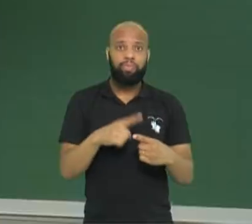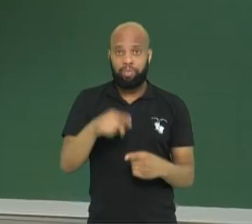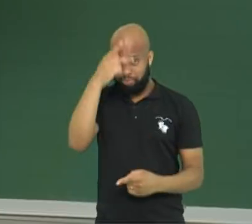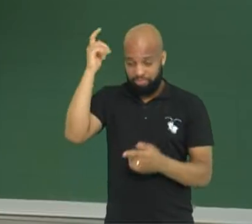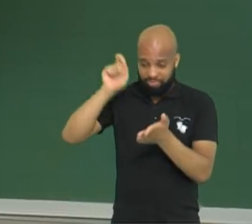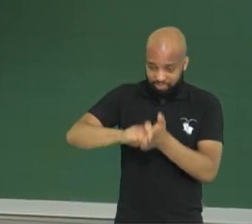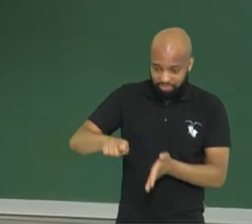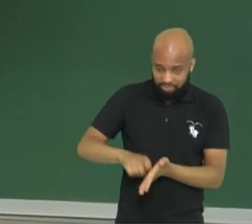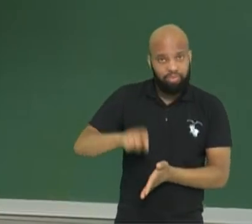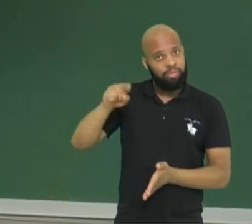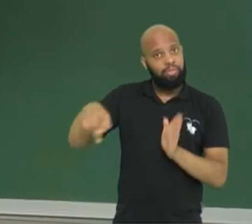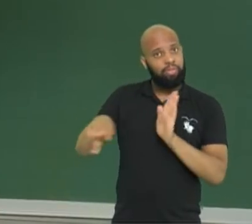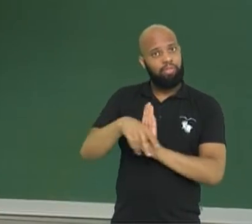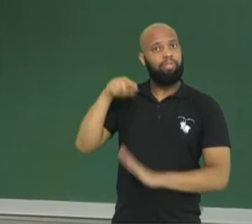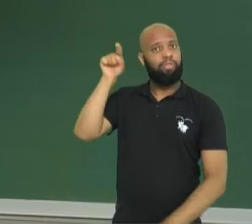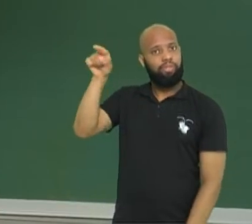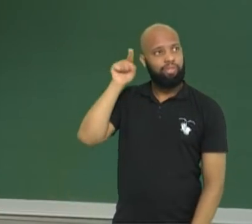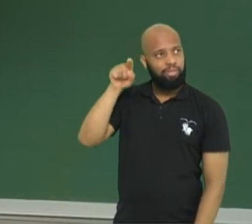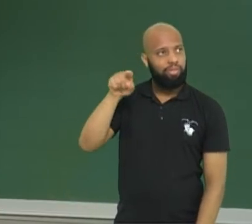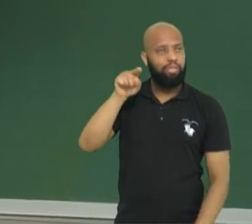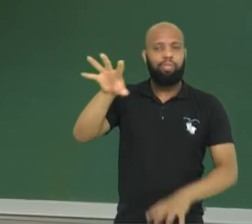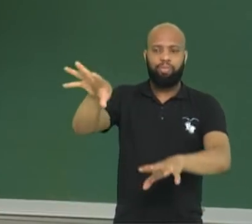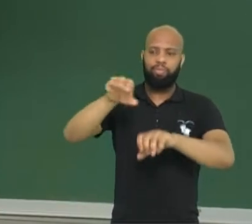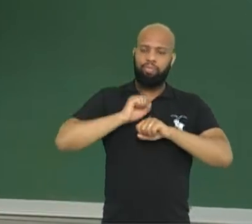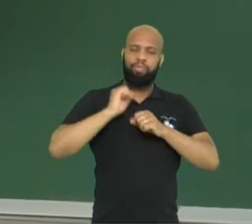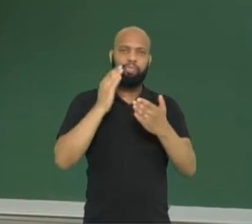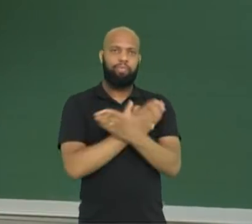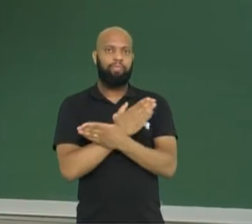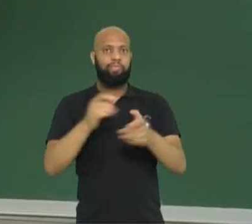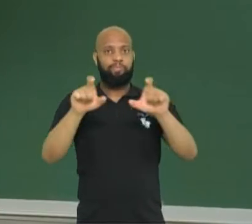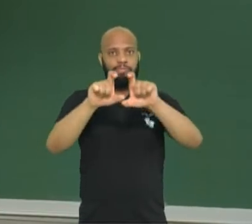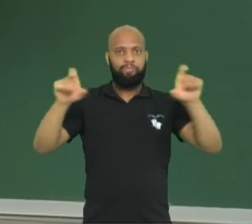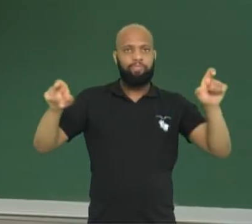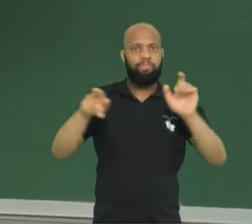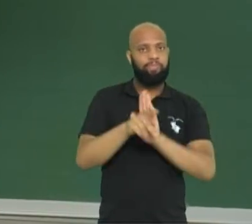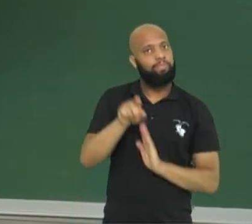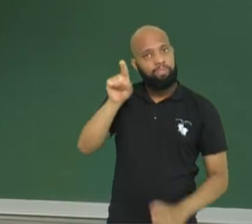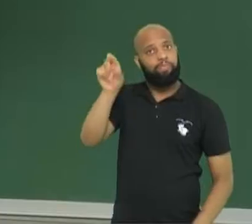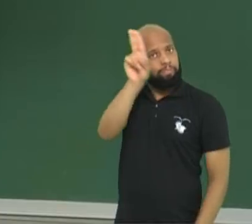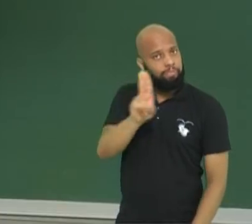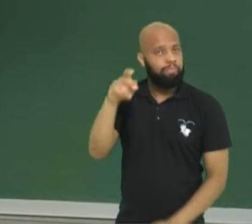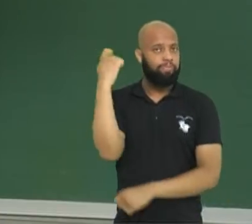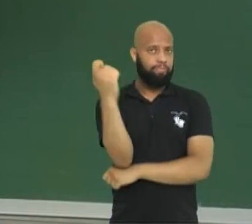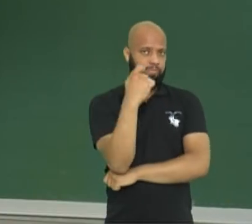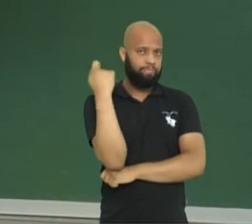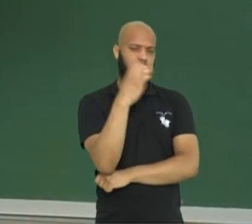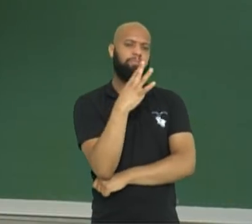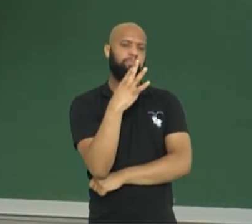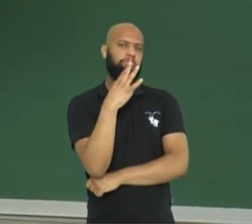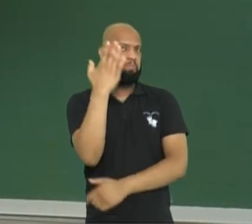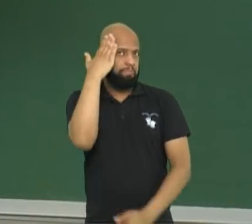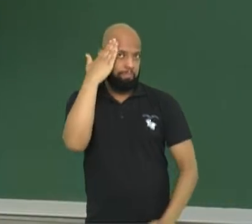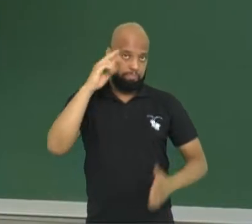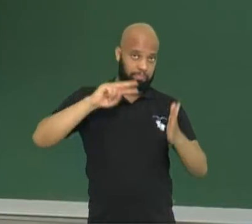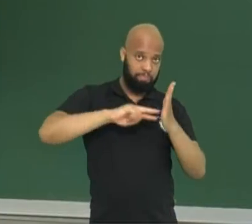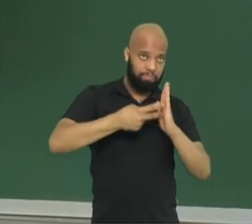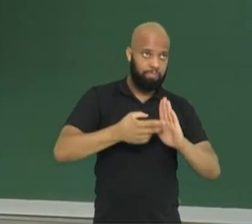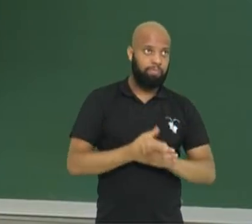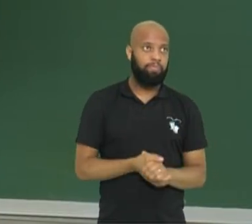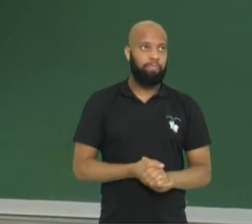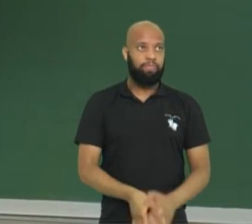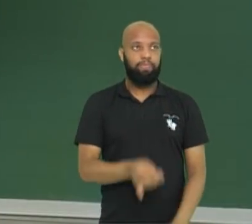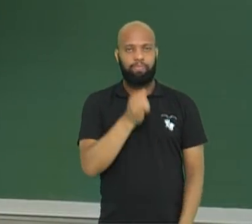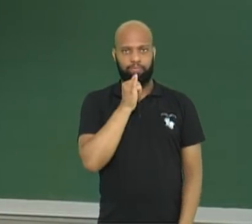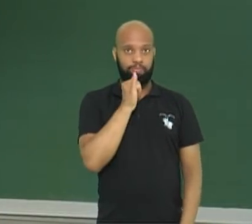ser daquela localidade, então, ele empregou essas expressões regionais das quais ele tinha conhecimento, né?